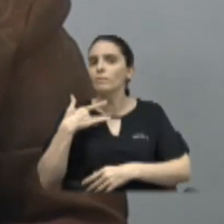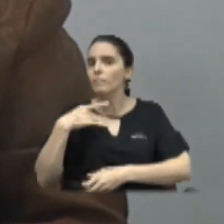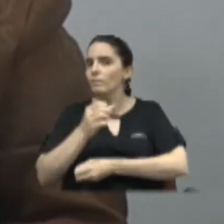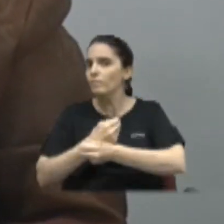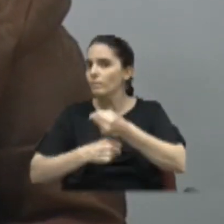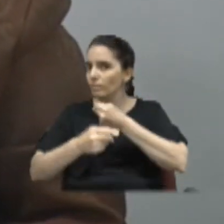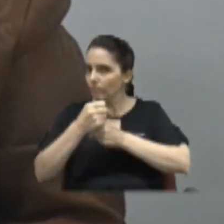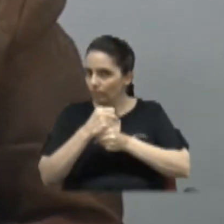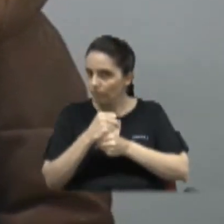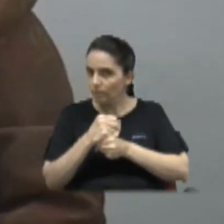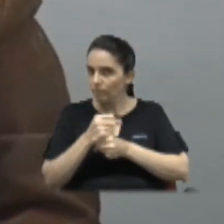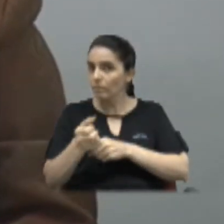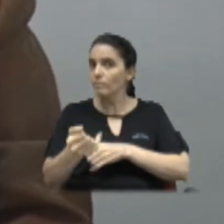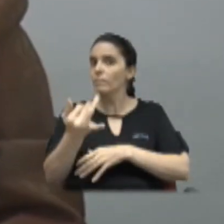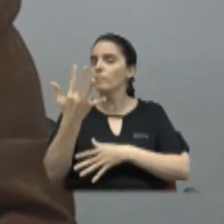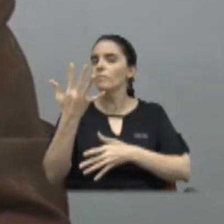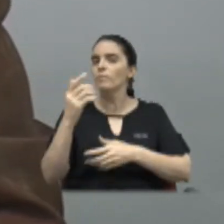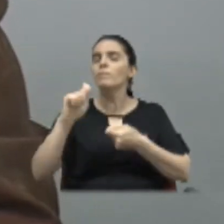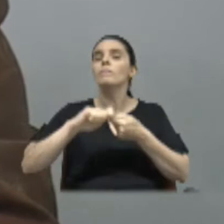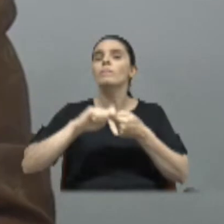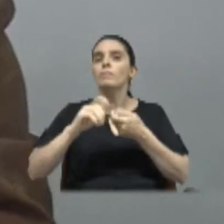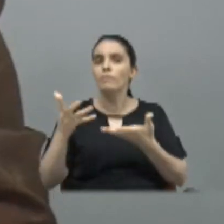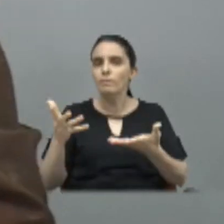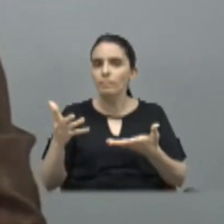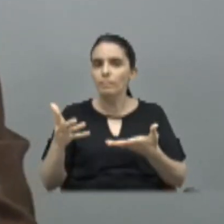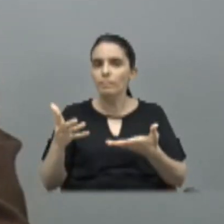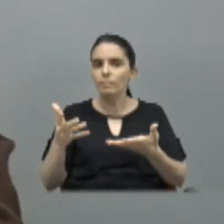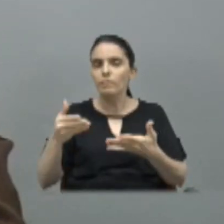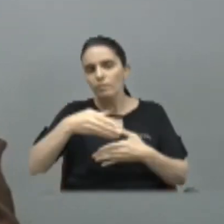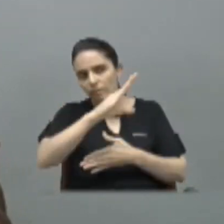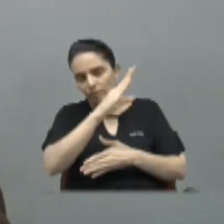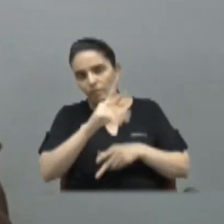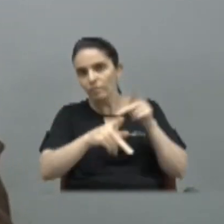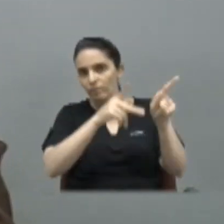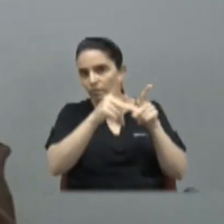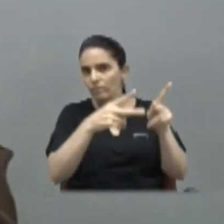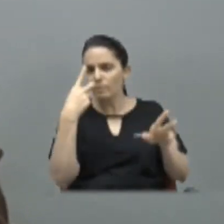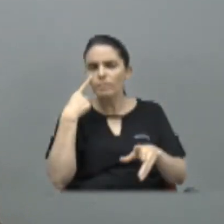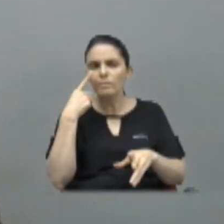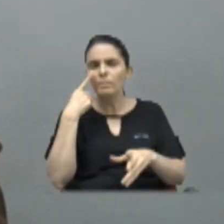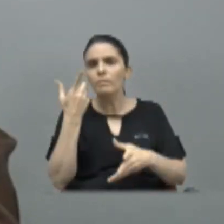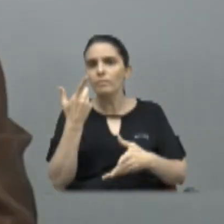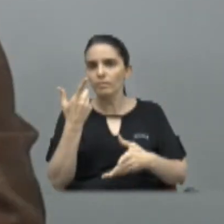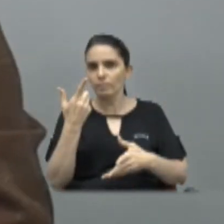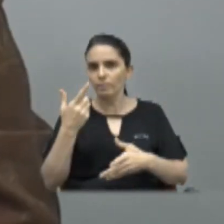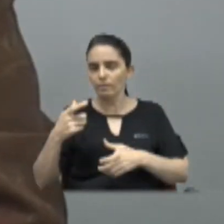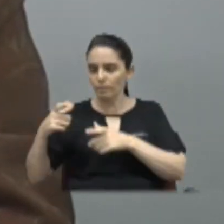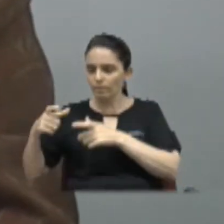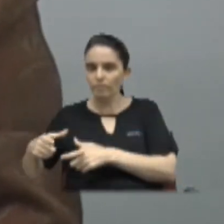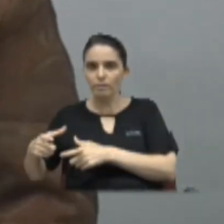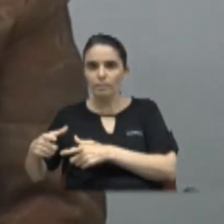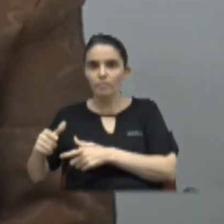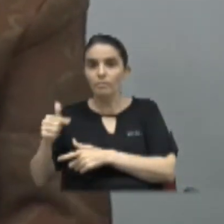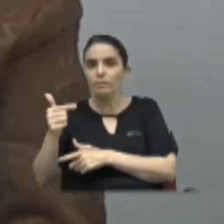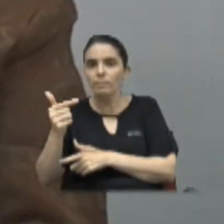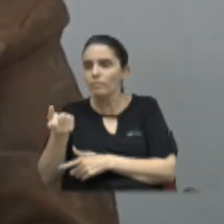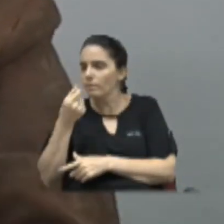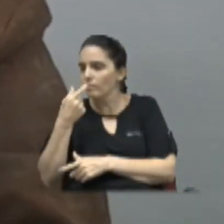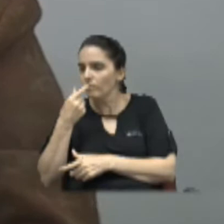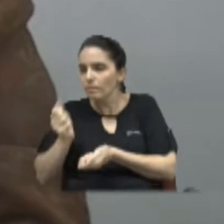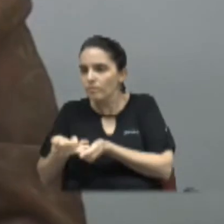fizemos? O que, que foi feito? Vai ver a população, está lá na periferia, tudo sem farmácia, o que, que